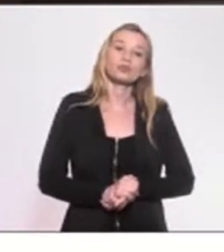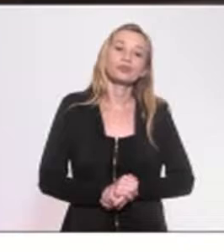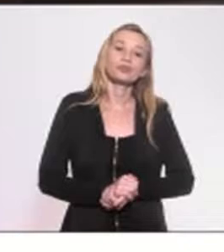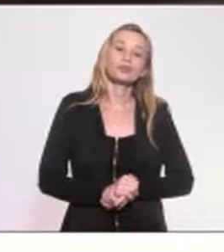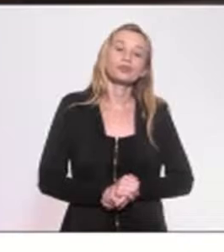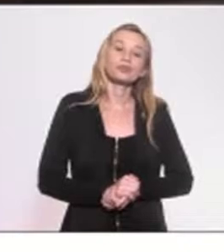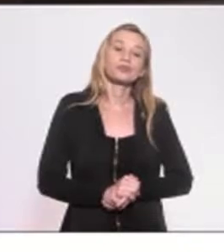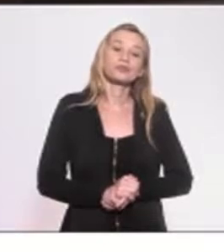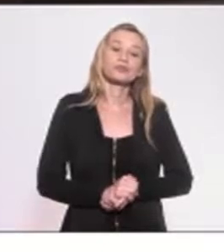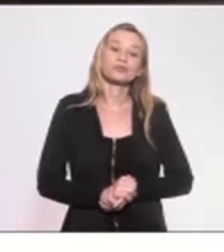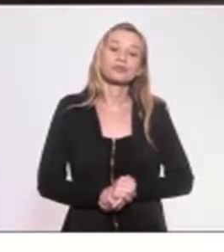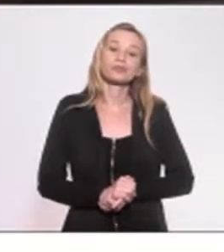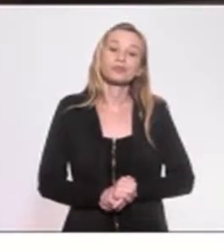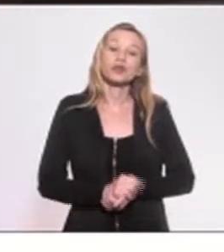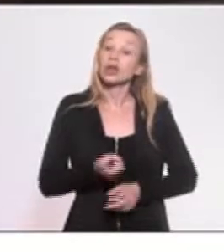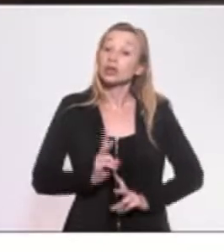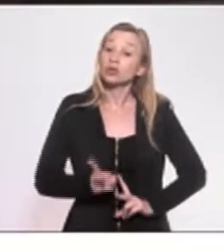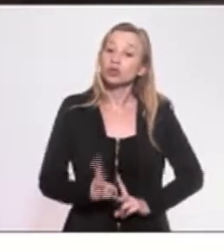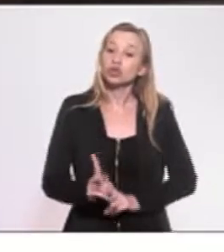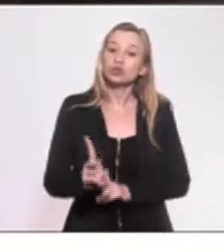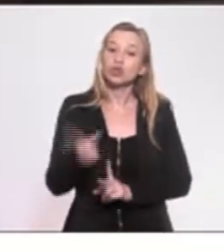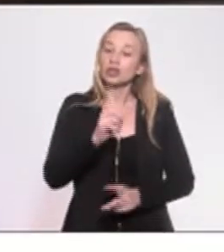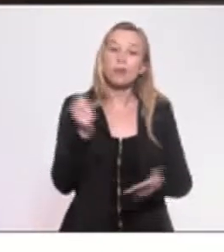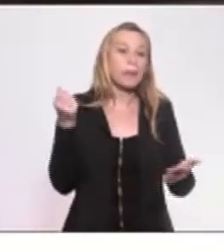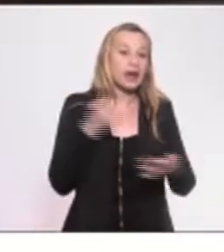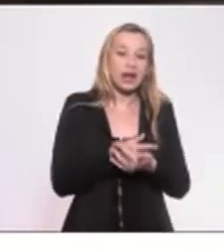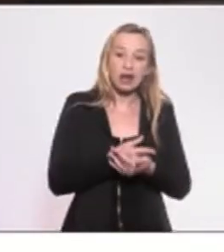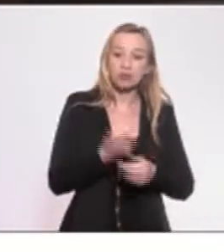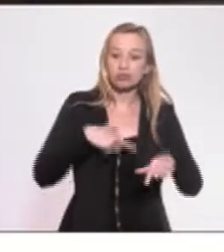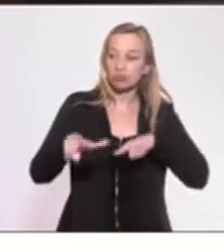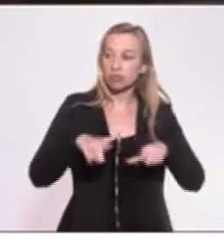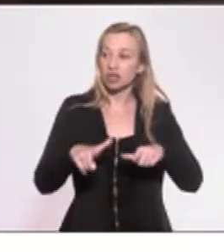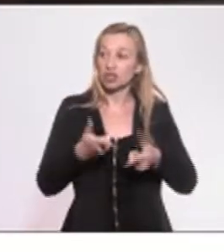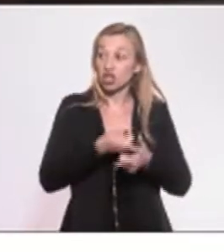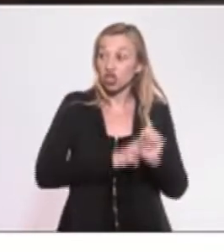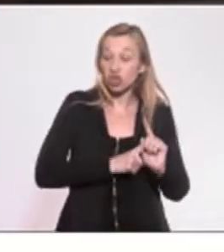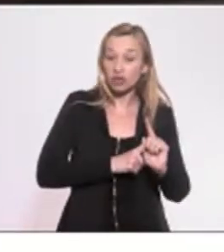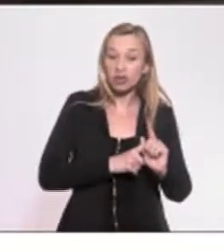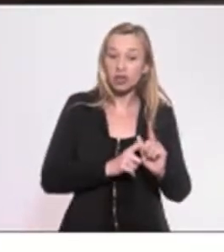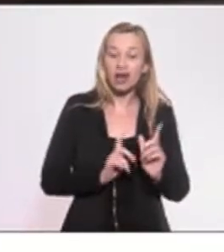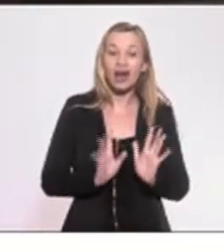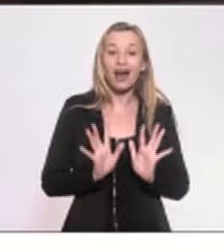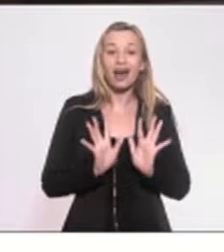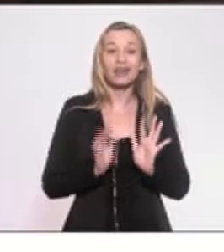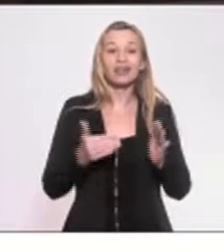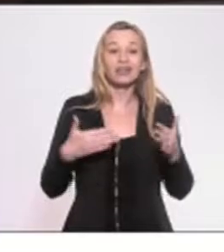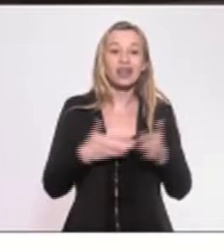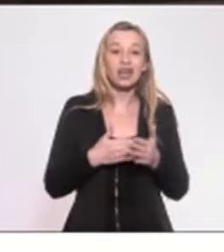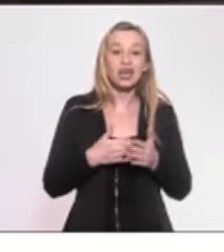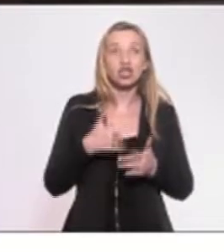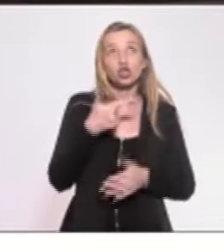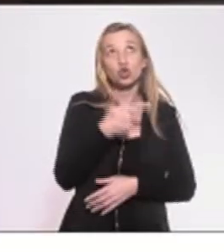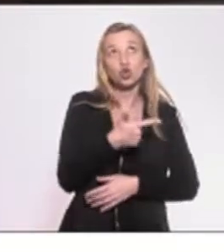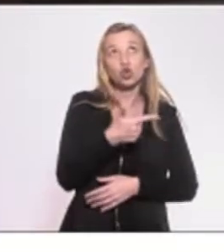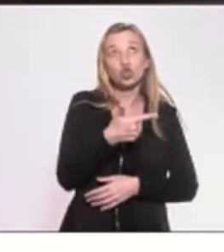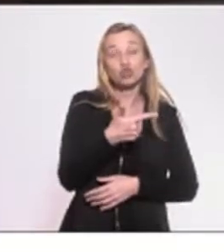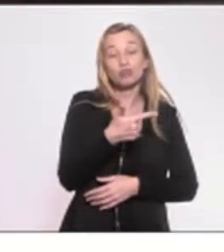continue a não pagar o serviço da dívida até fim do